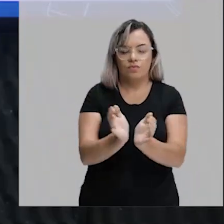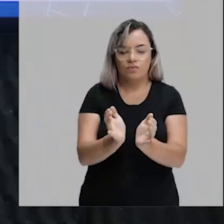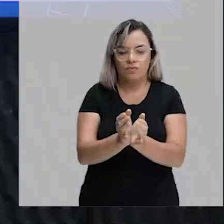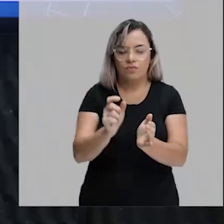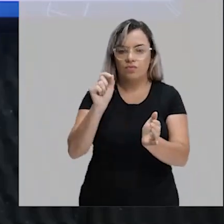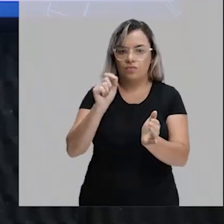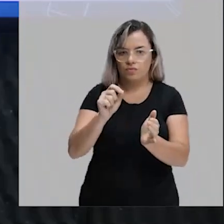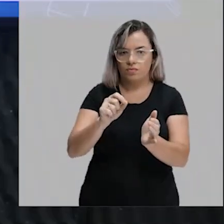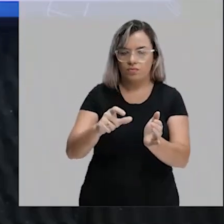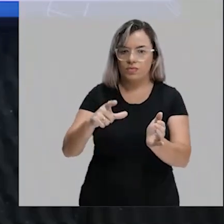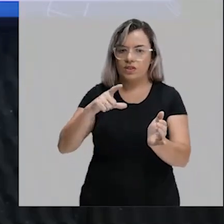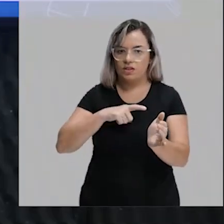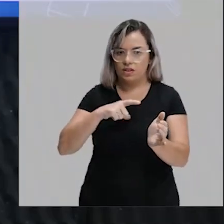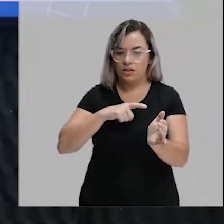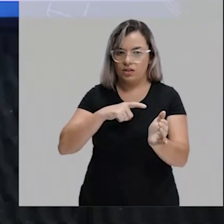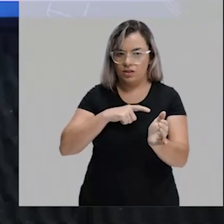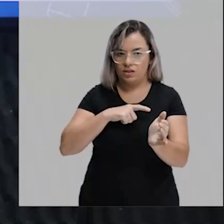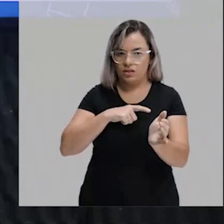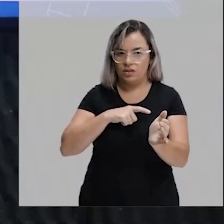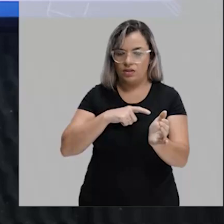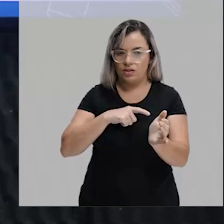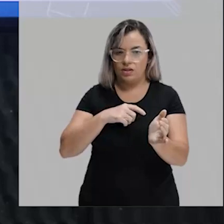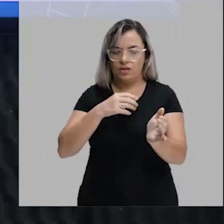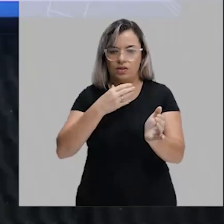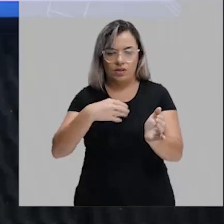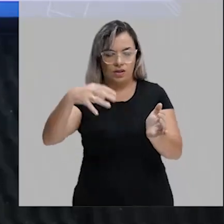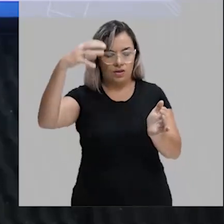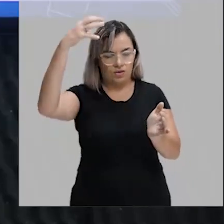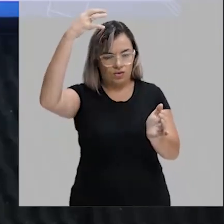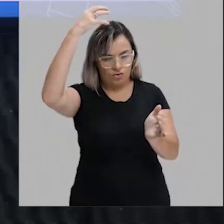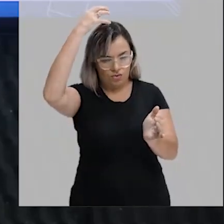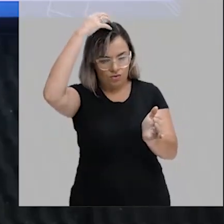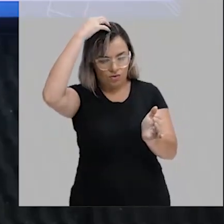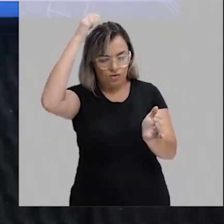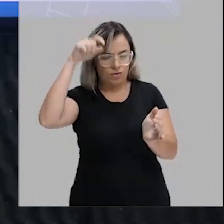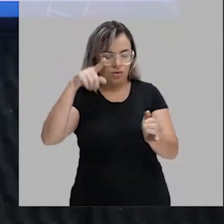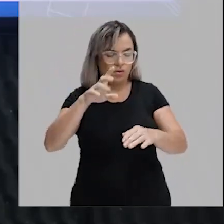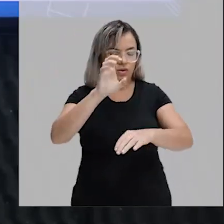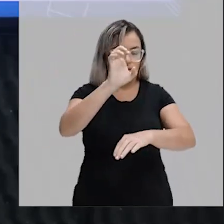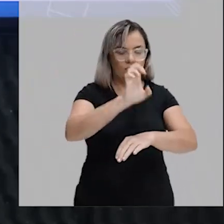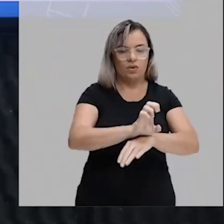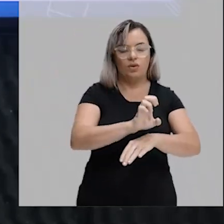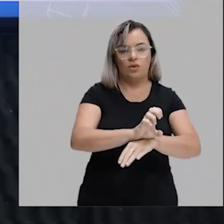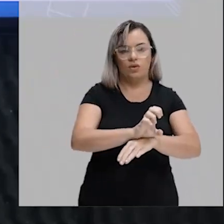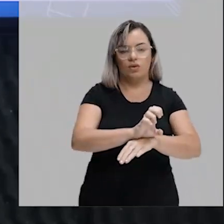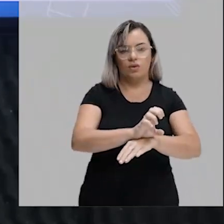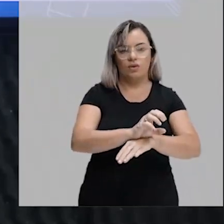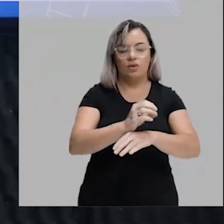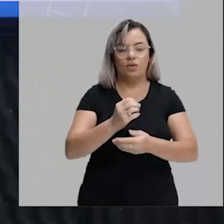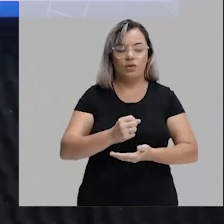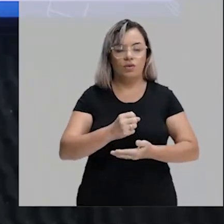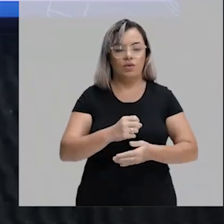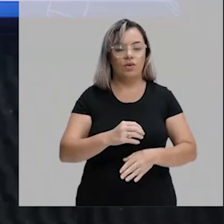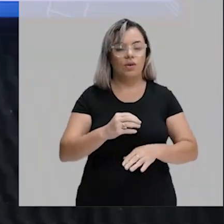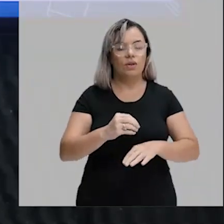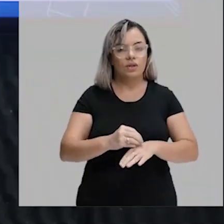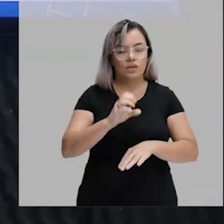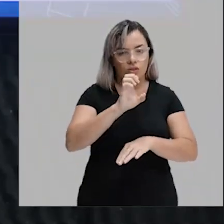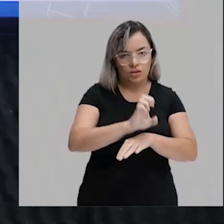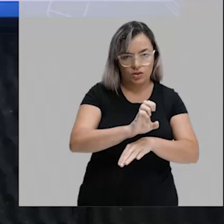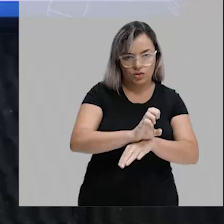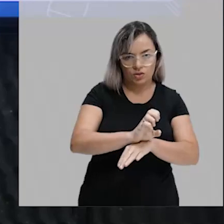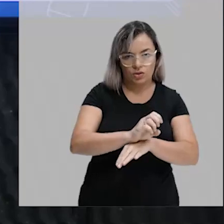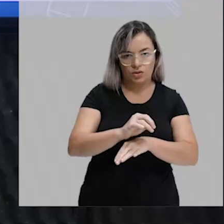eles recebem da coroa desses estados, ele acaba recebendo uma série de títulos e